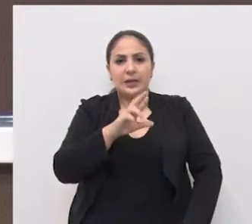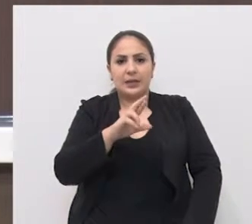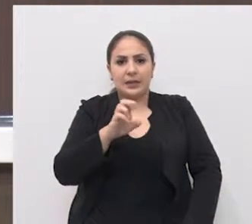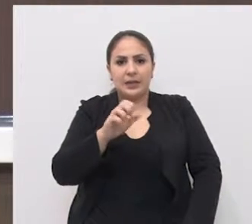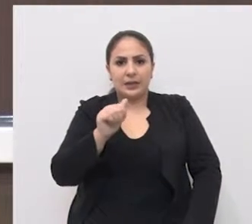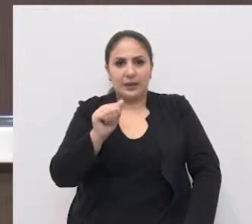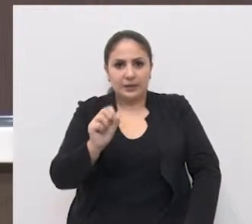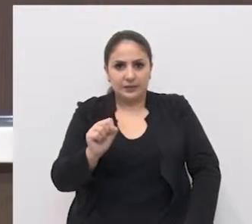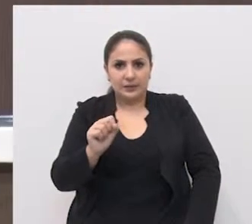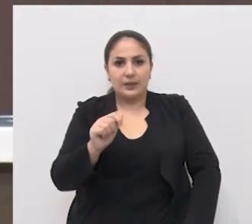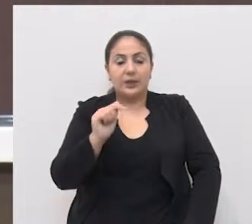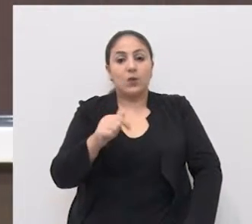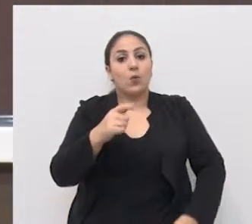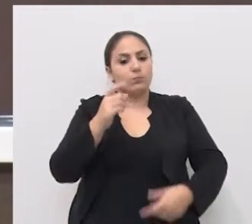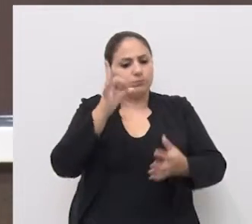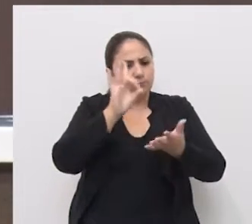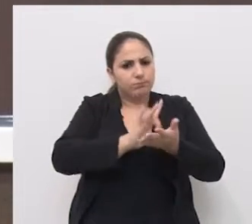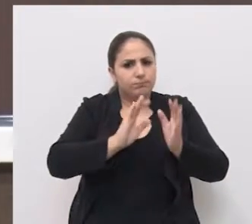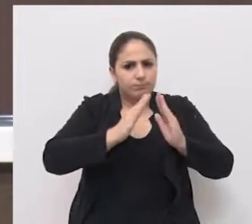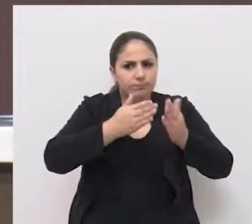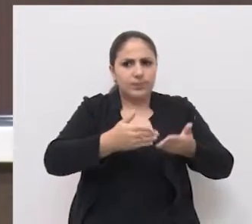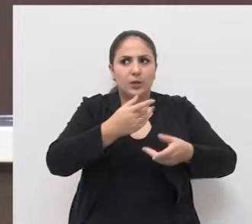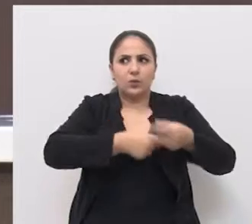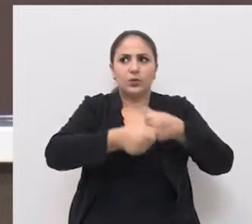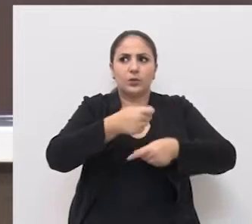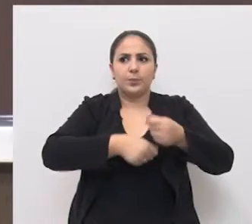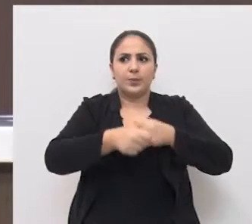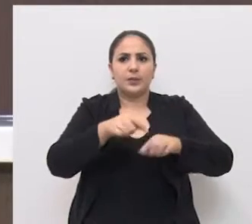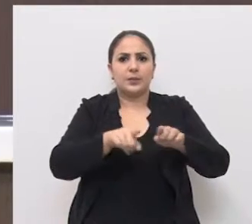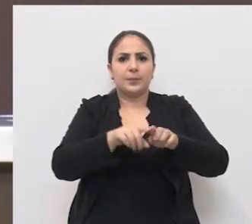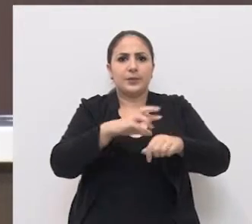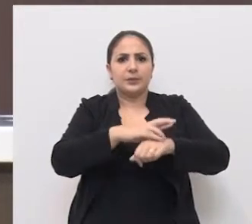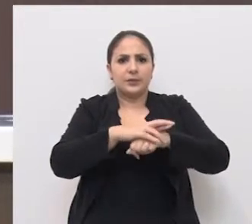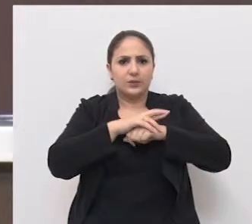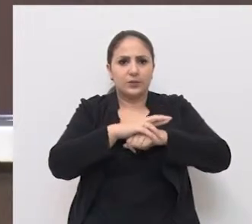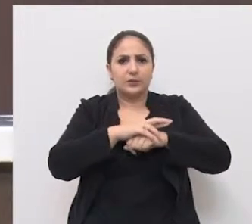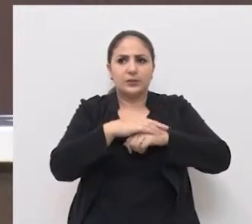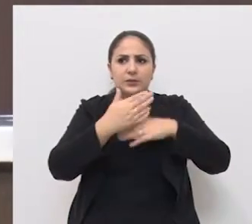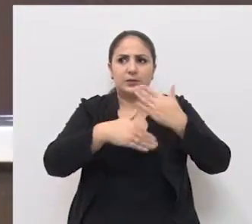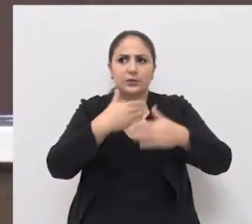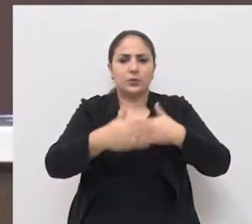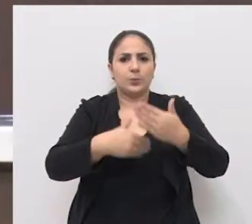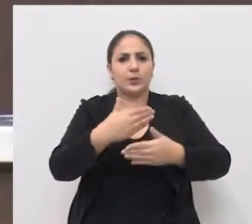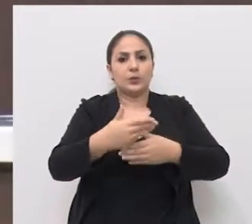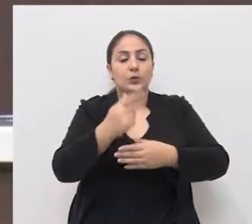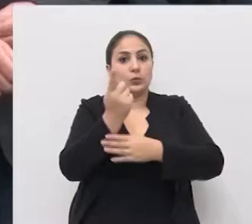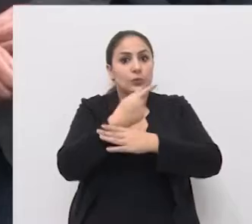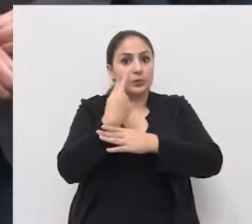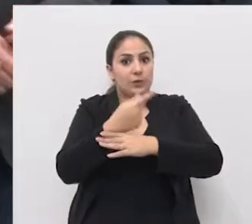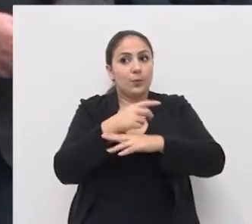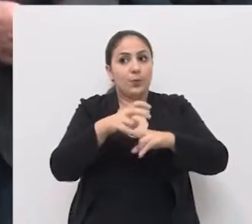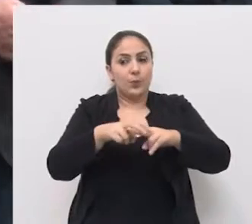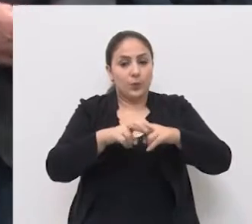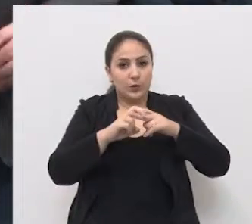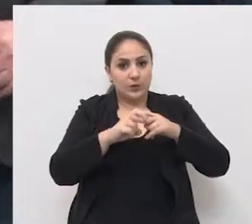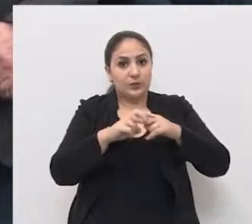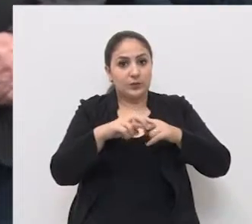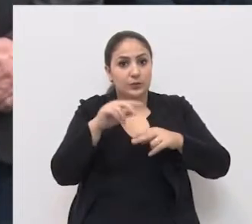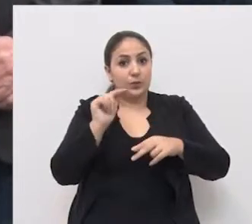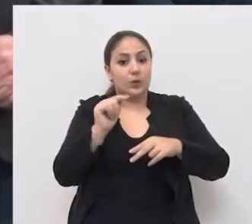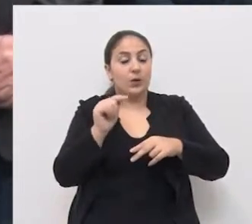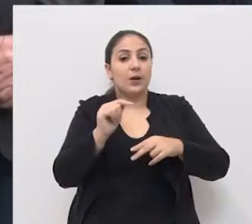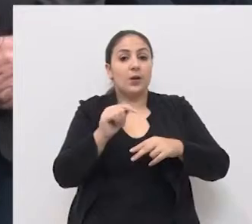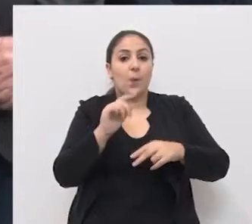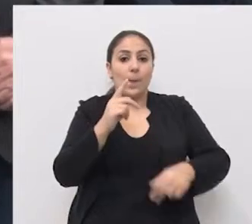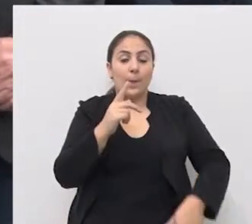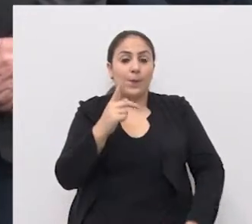Agronomia com a eficiência, economia, segurança e desenvolvimento sustentável. Por este e